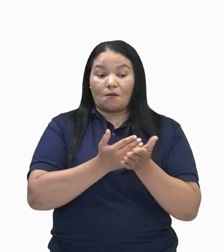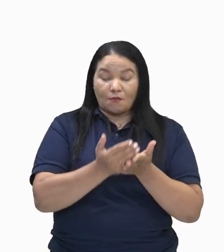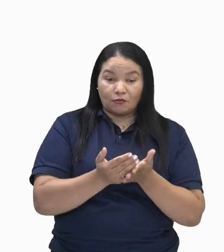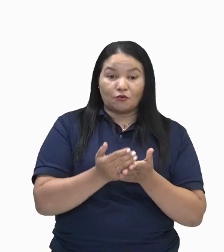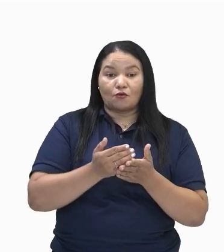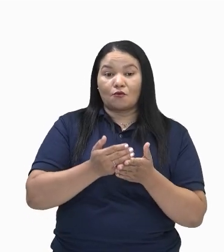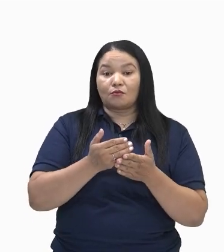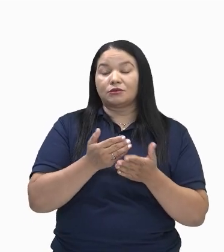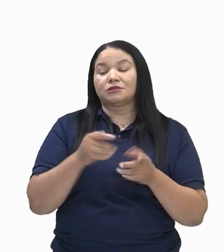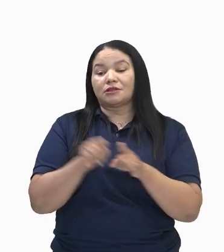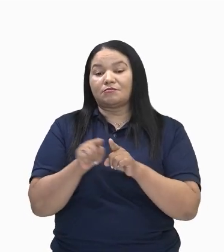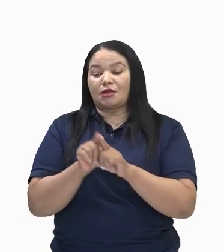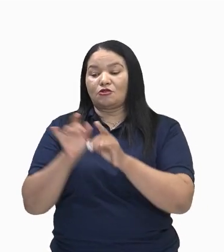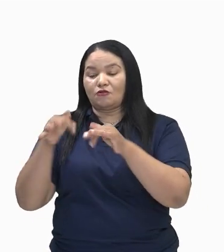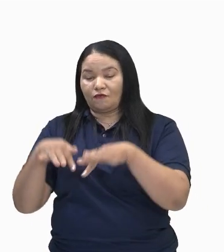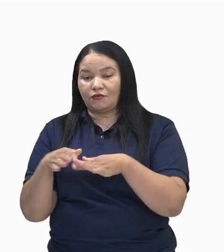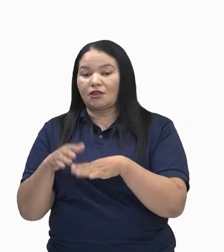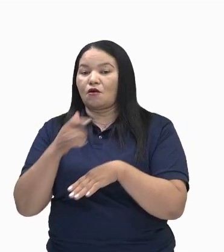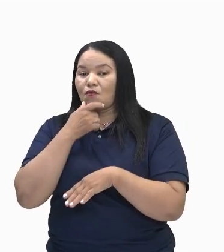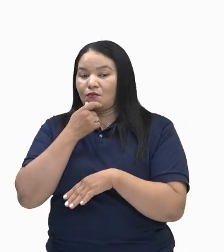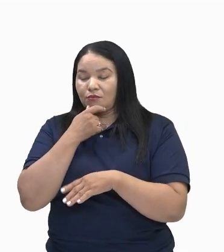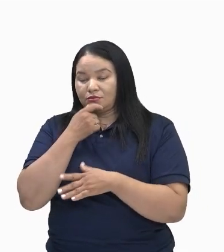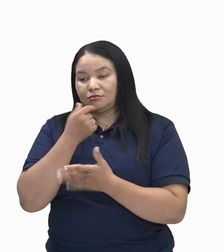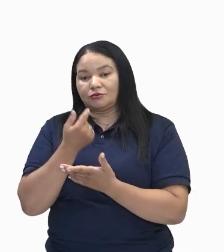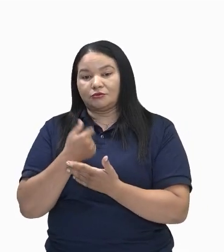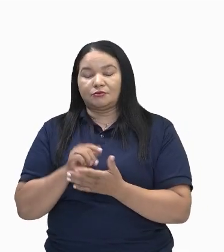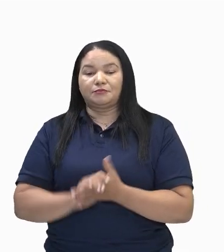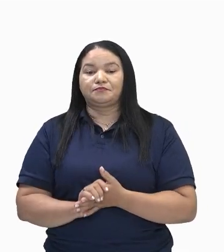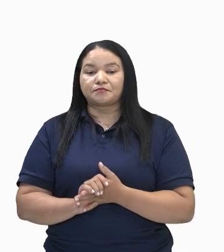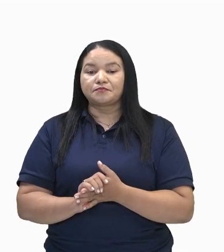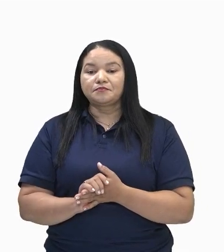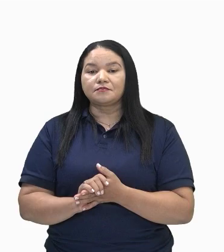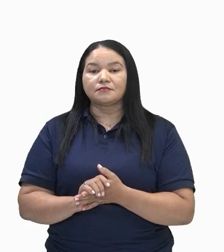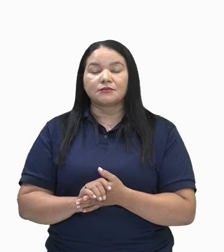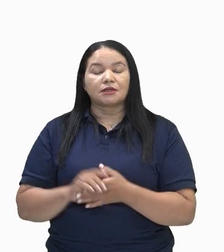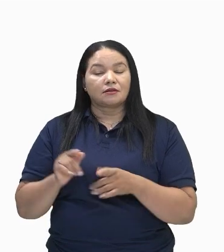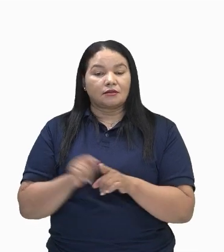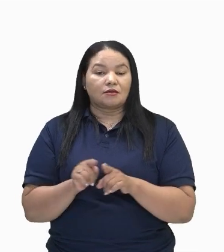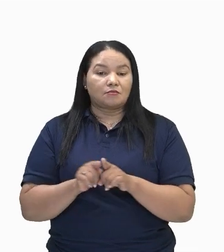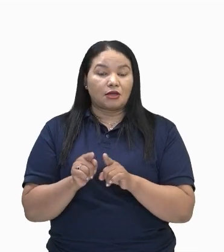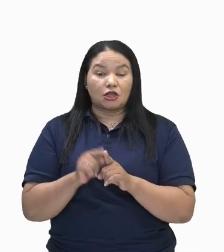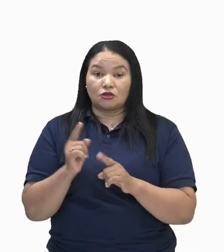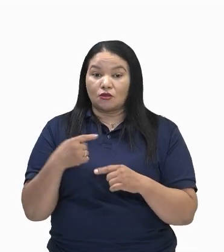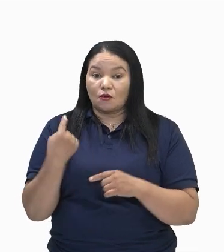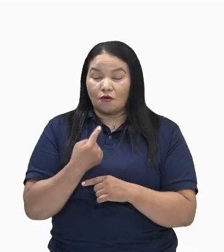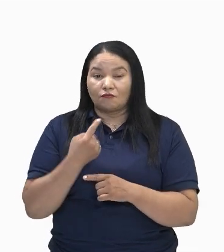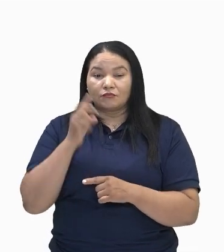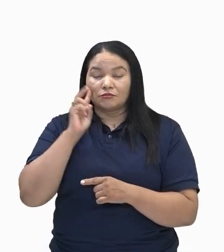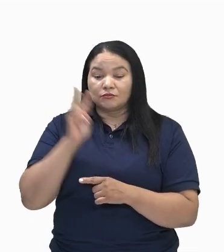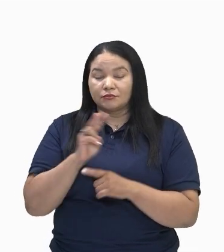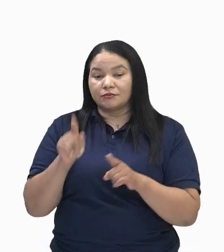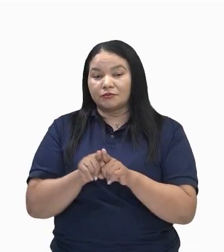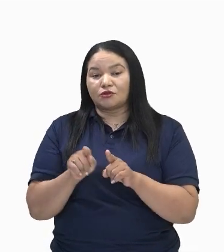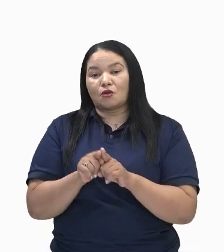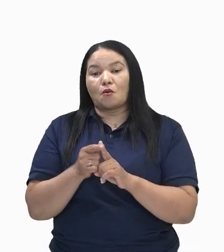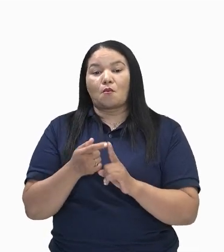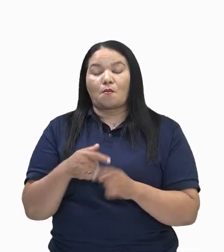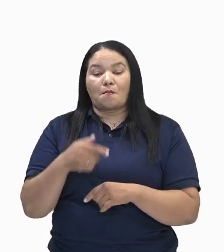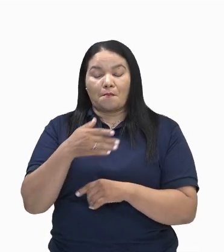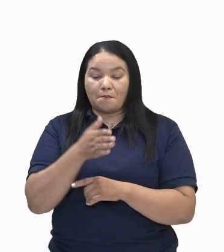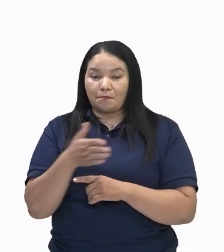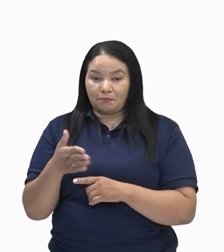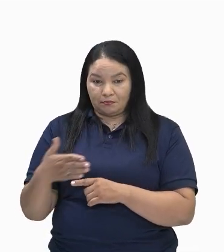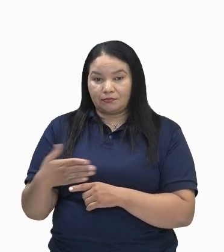as consequências dos seus atos. E também podemos considerar ali o peixe como também um